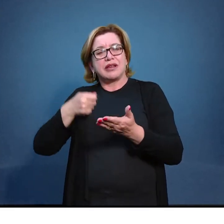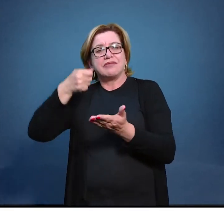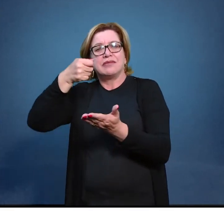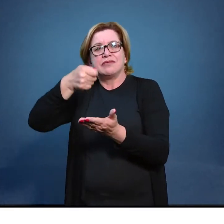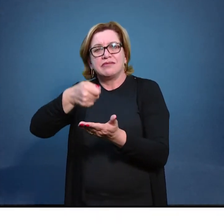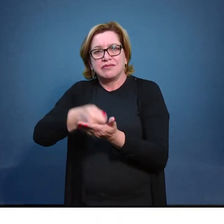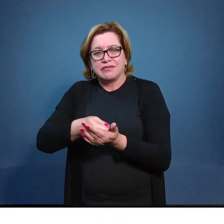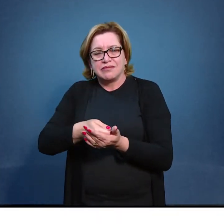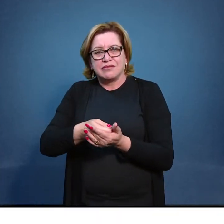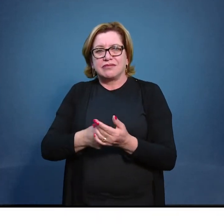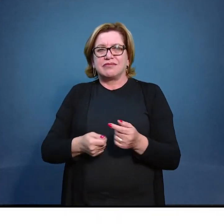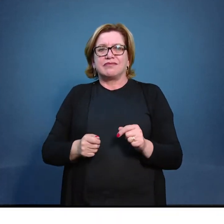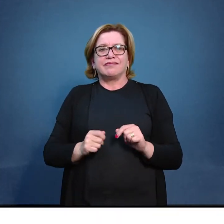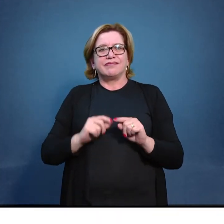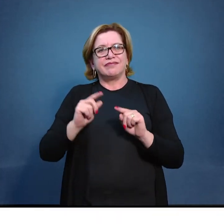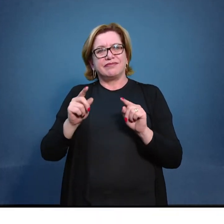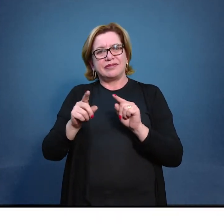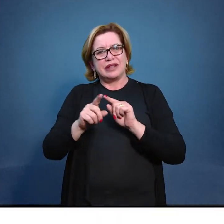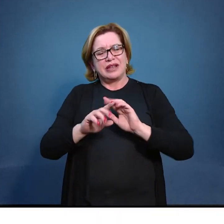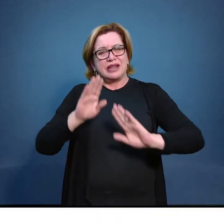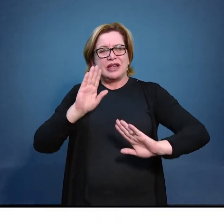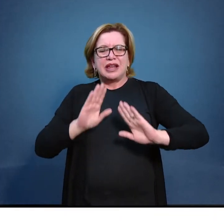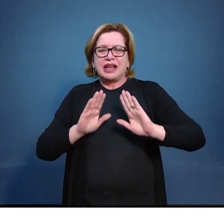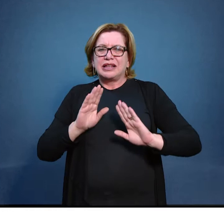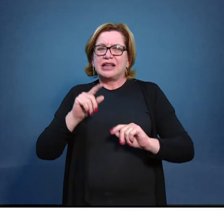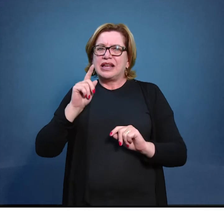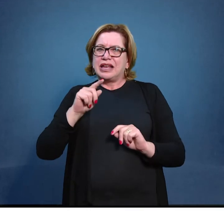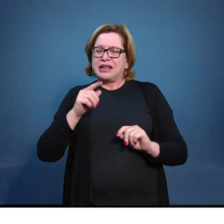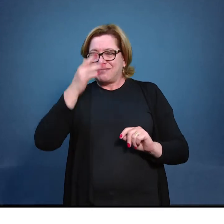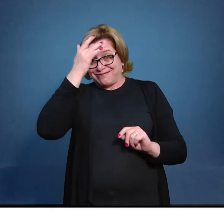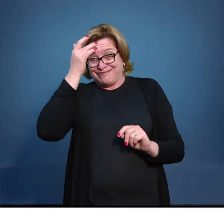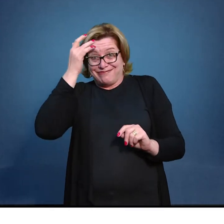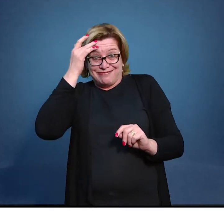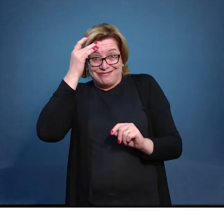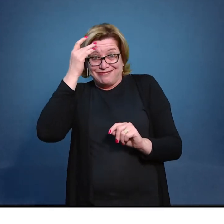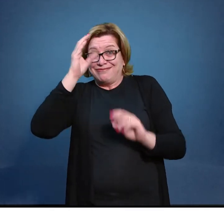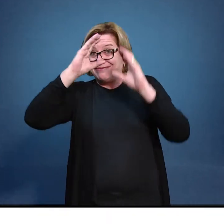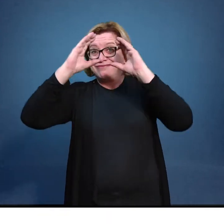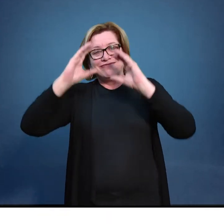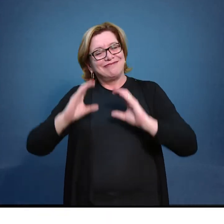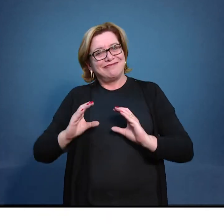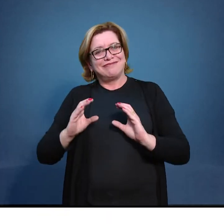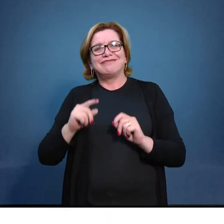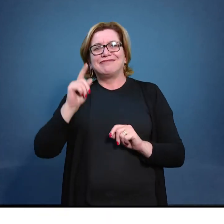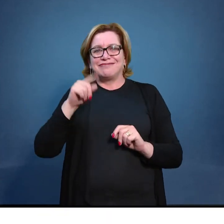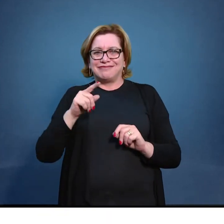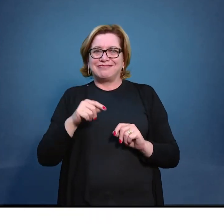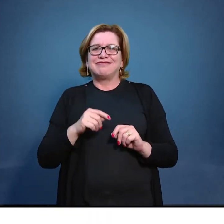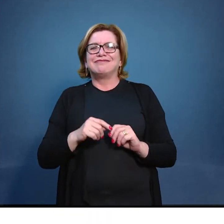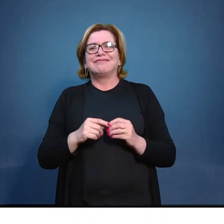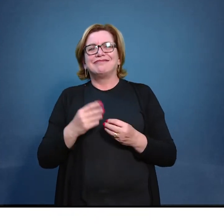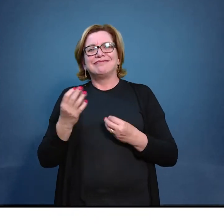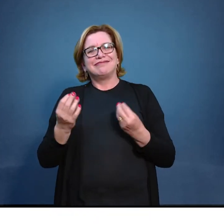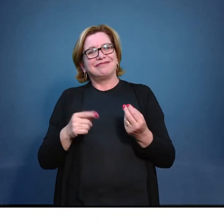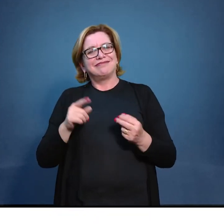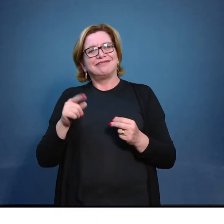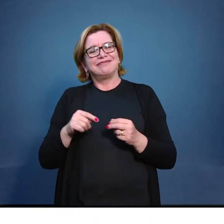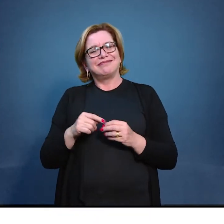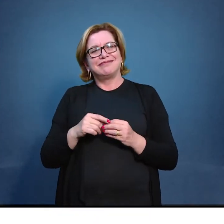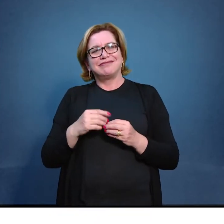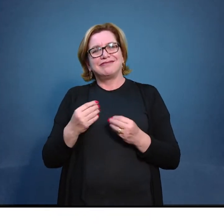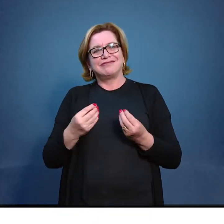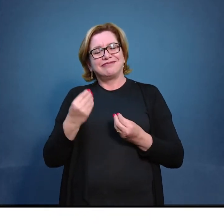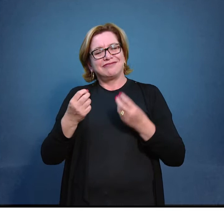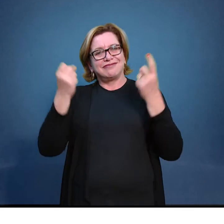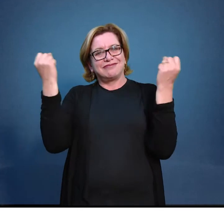pagamento desse tributo. Normalmente a gente vai pensar, esse é o contribuinte. Sim, esse